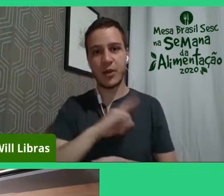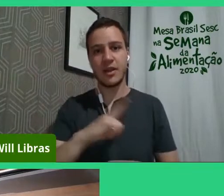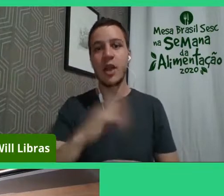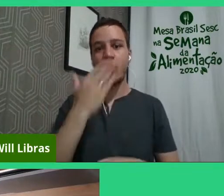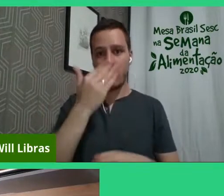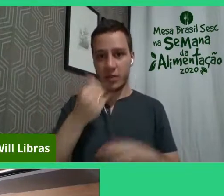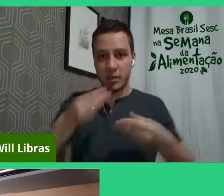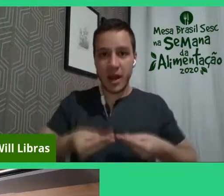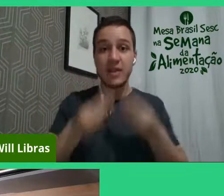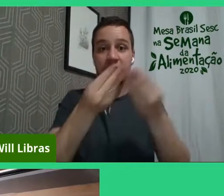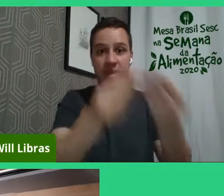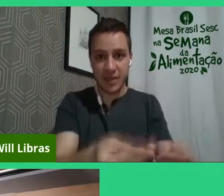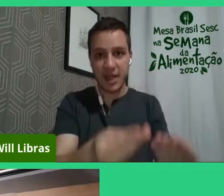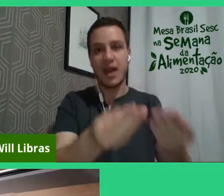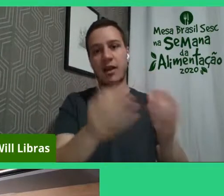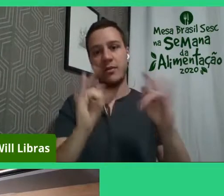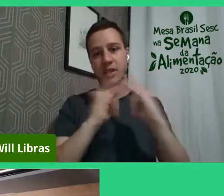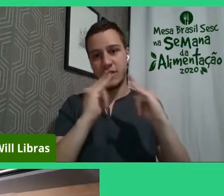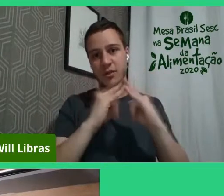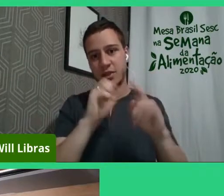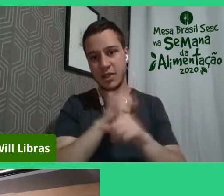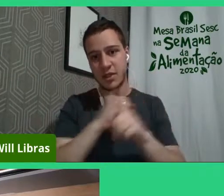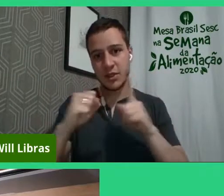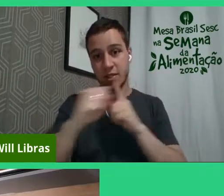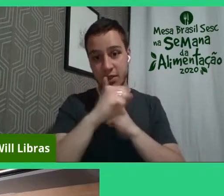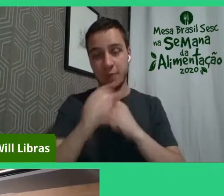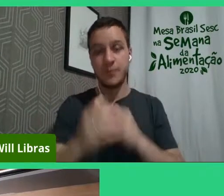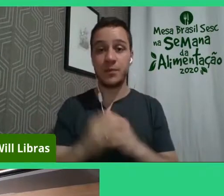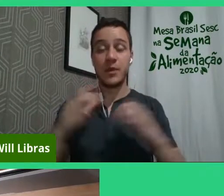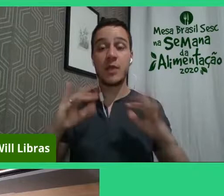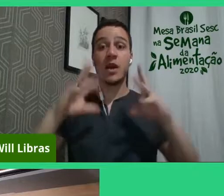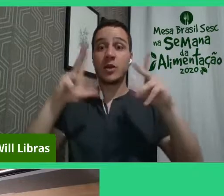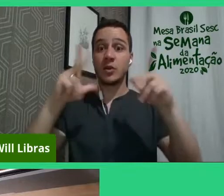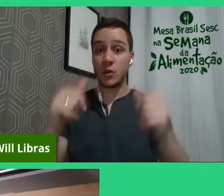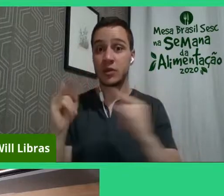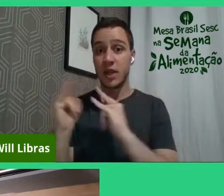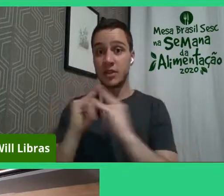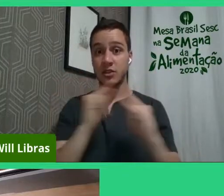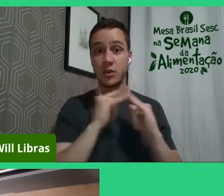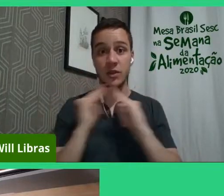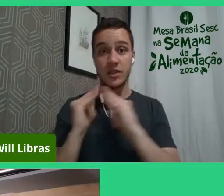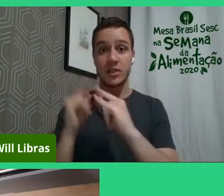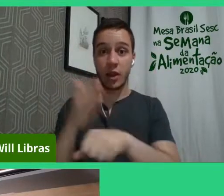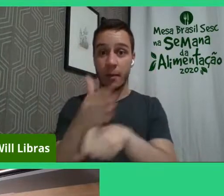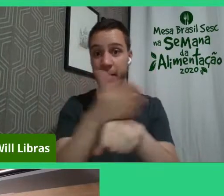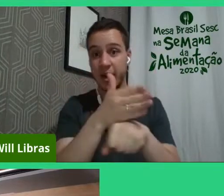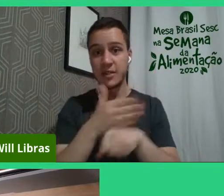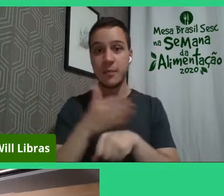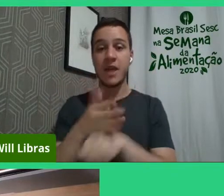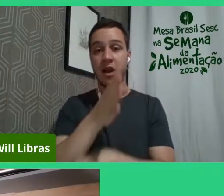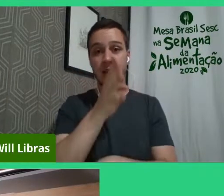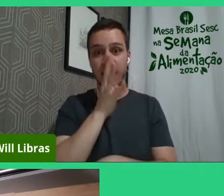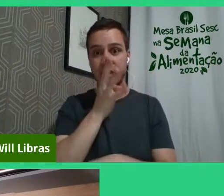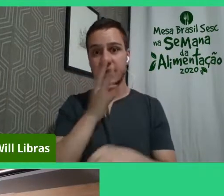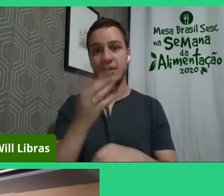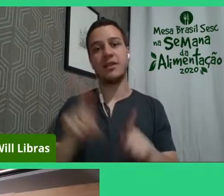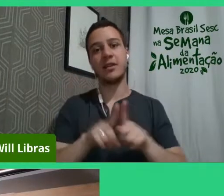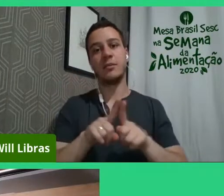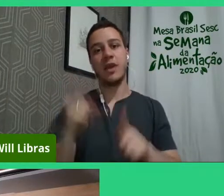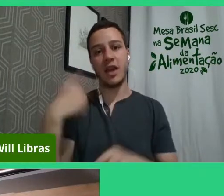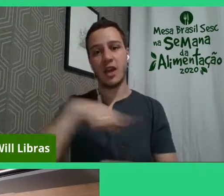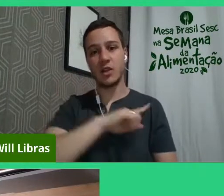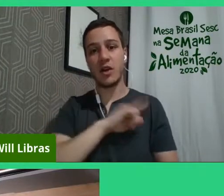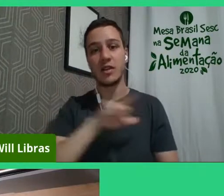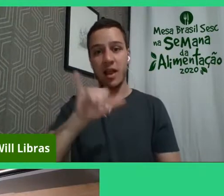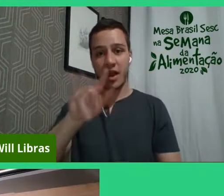estar doando para as instituições sociais, a todas as instituições que participaram, que assistiram, então, essa nossa live do